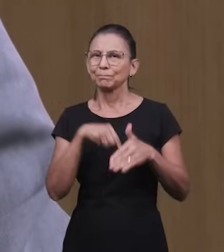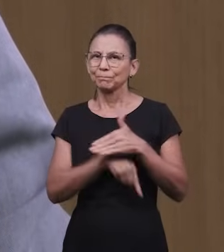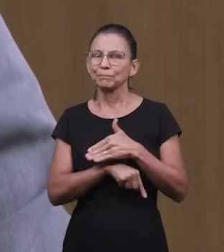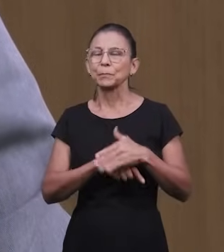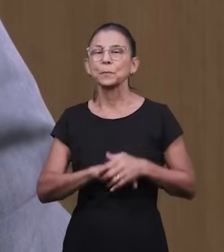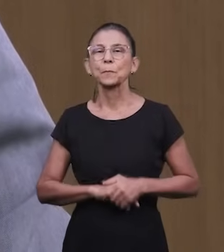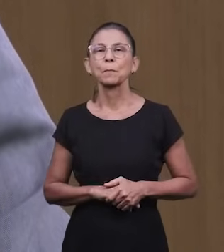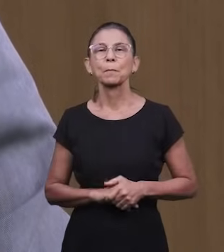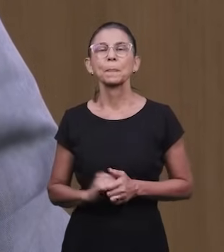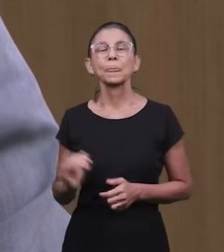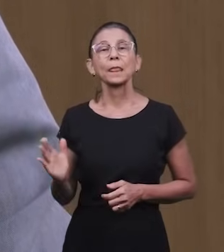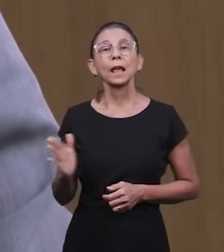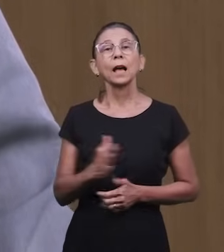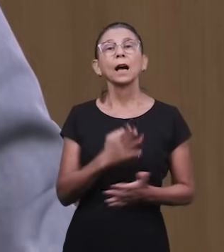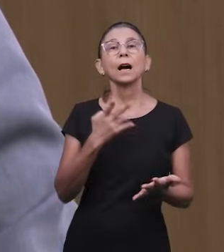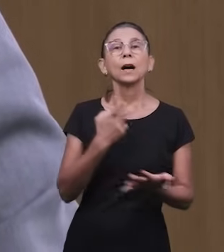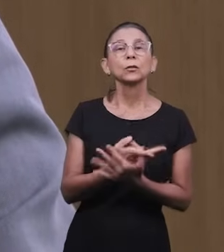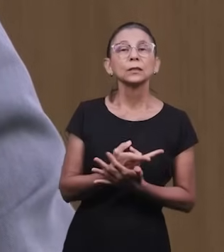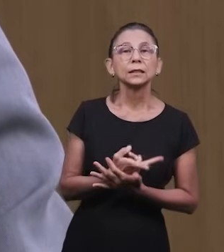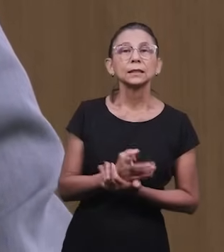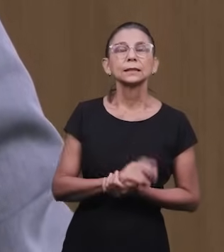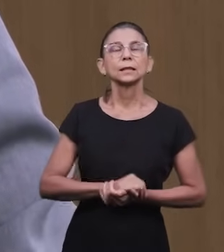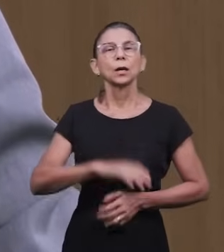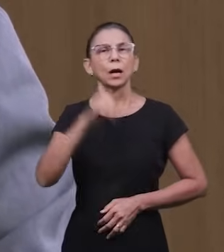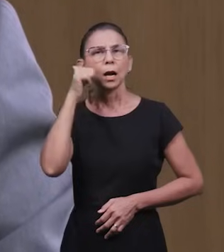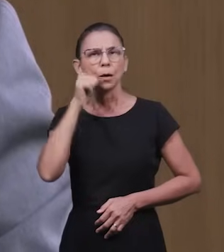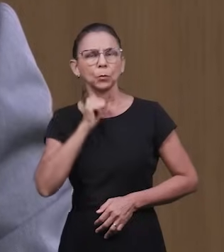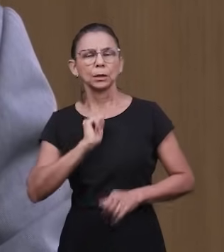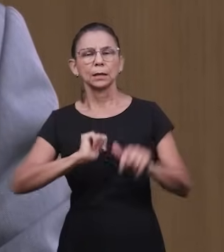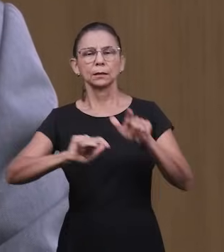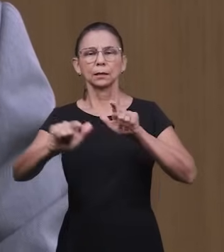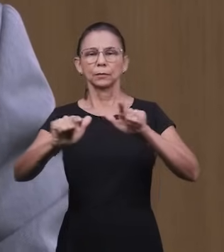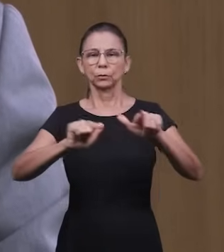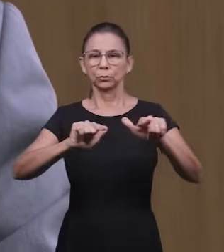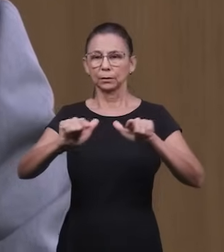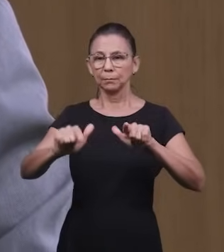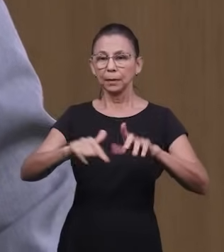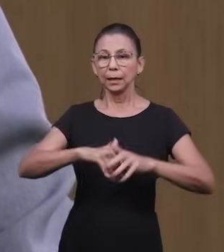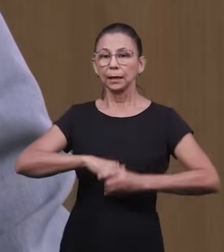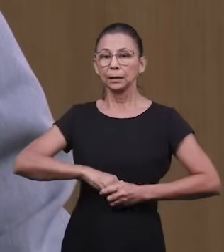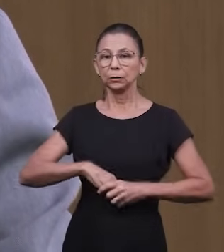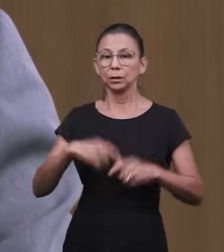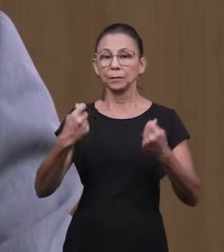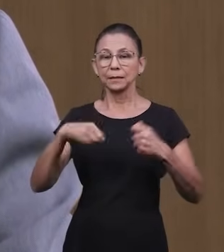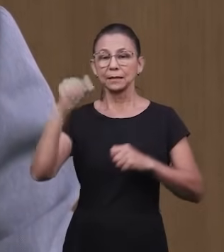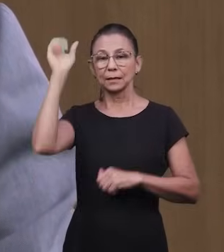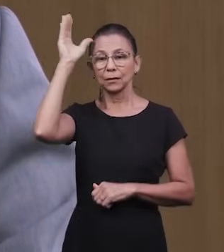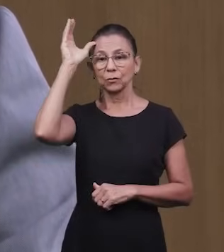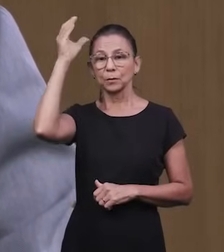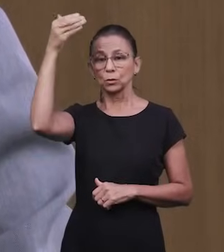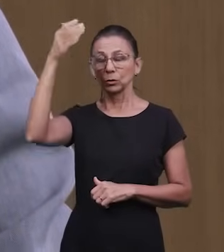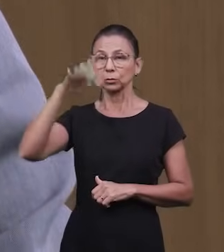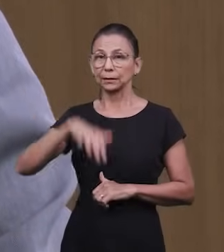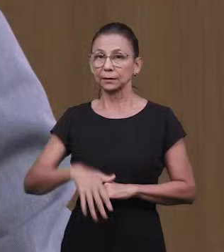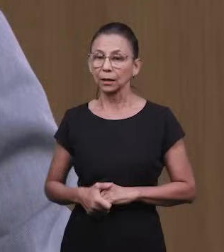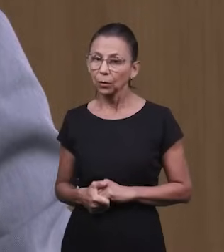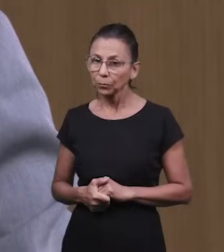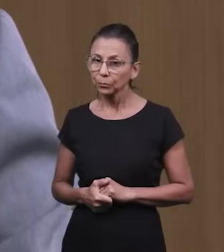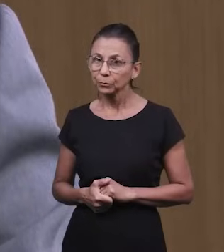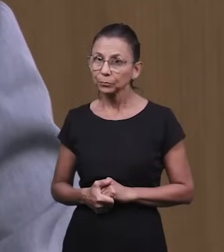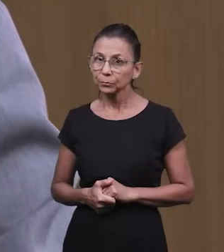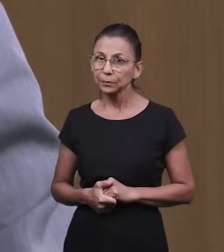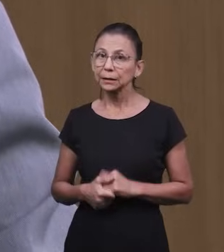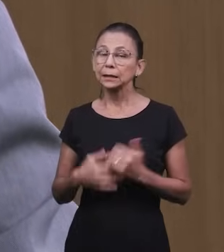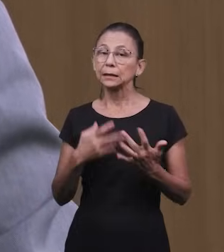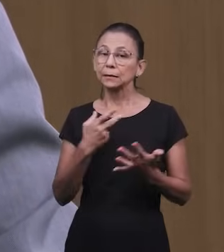local do trabalho que colocava em alto risco os funcionários. E ele falou, vou te mostrar, você